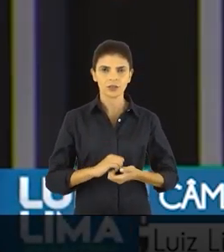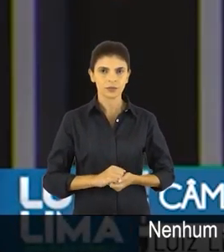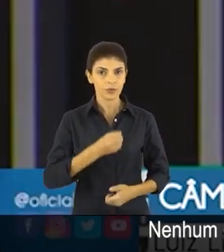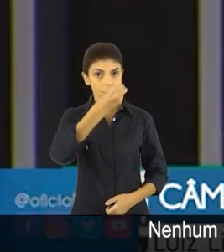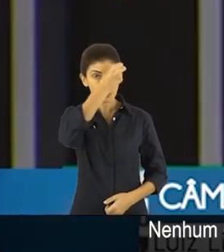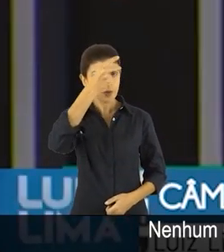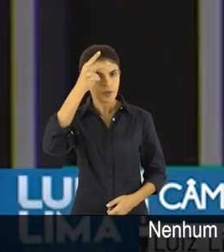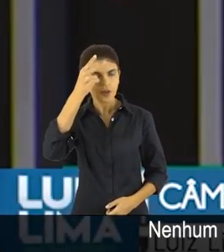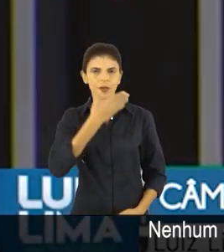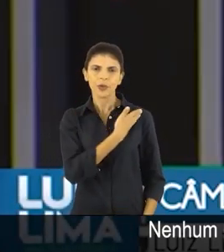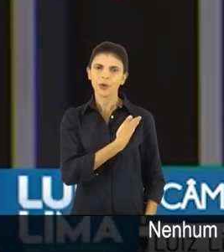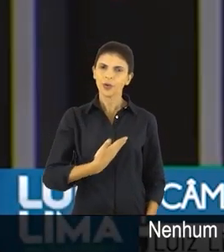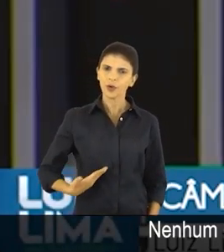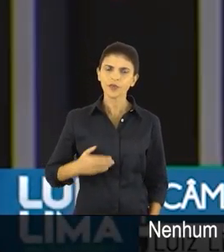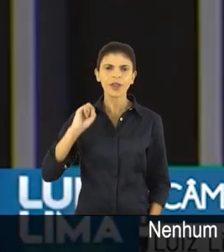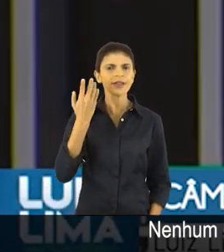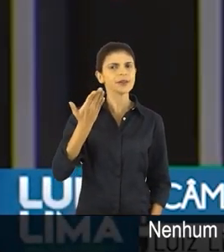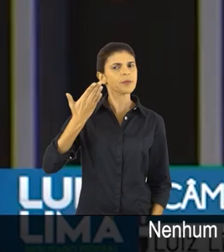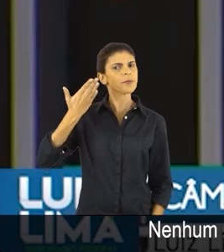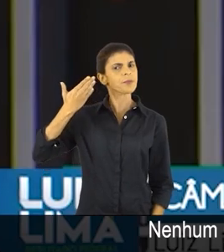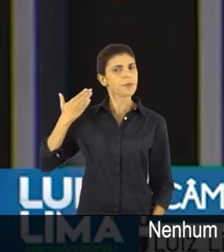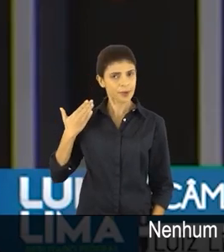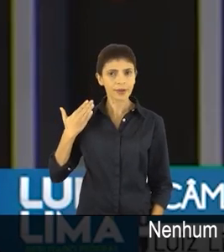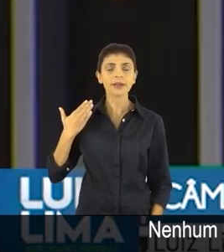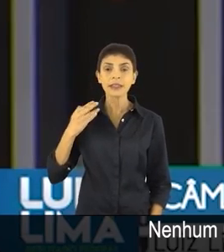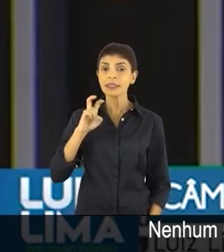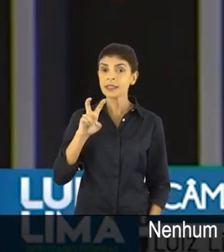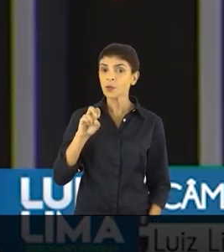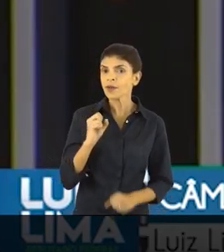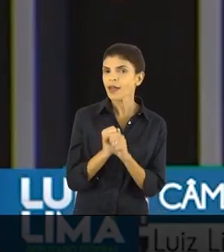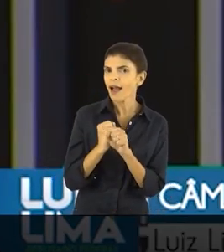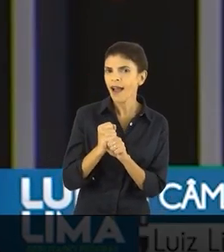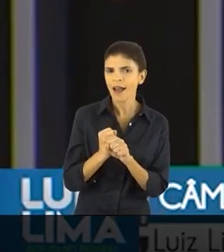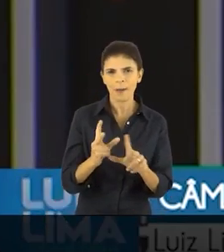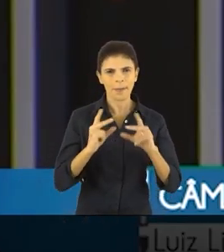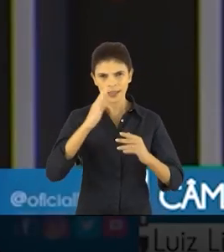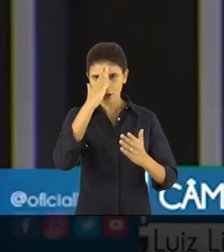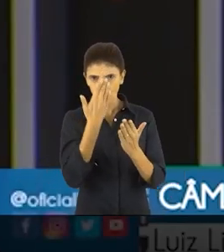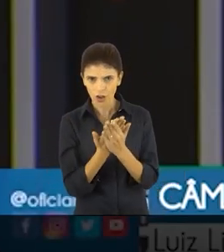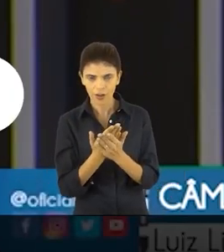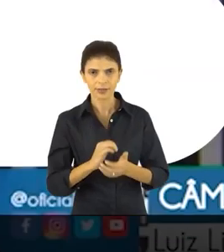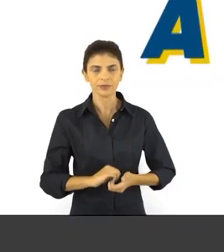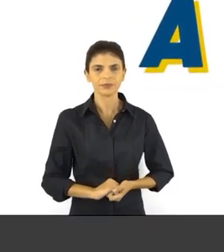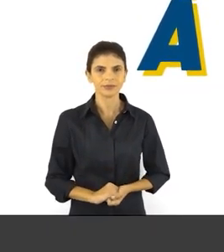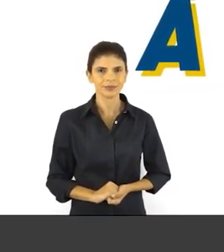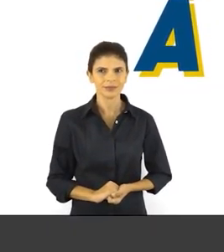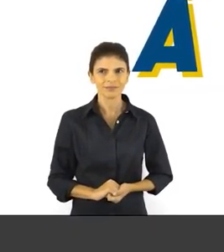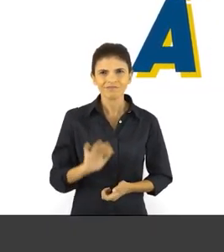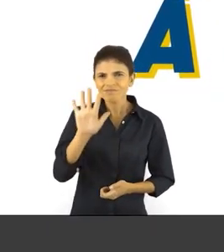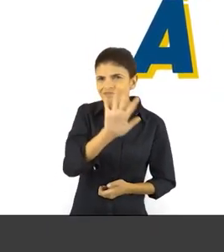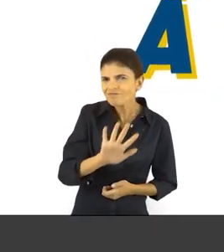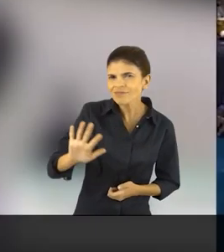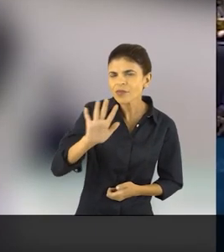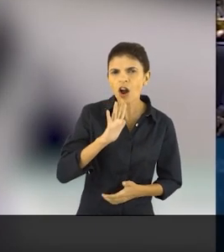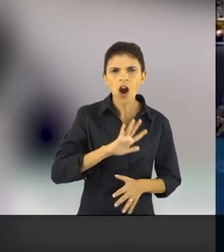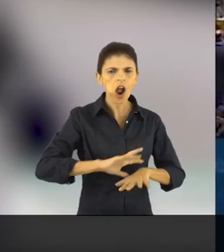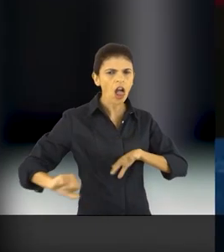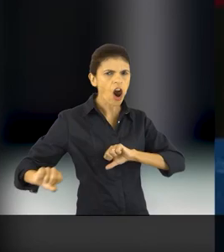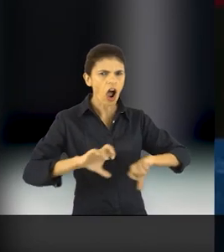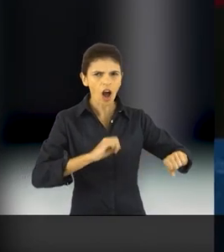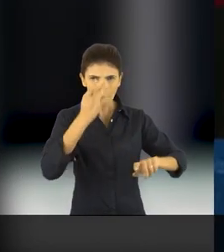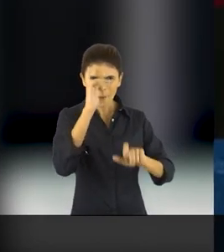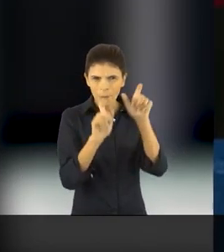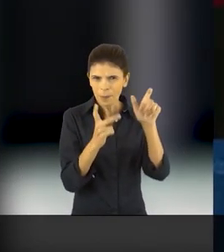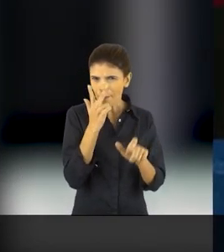poder. Nenhum prefeito ou nenhum governador que passou pelo estado do Rio de Janeiro nos últimos 50 anos merece crédito. Parece que